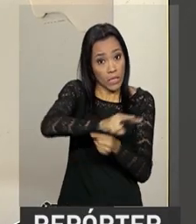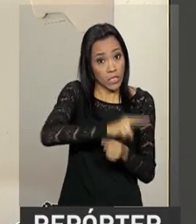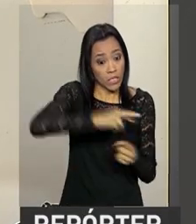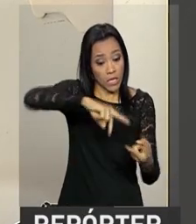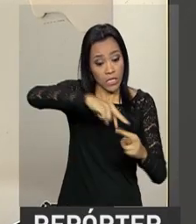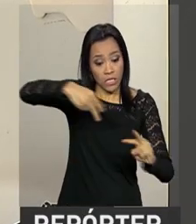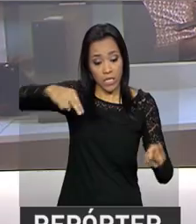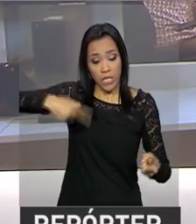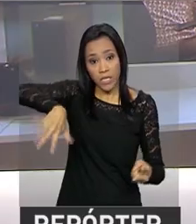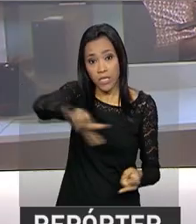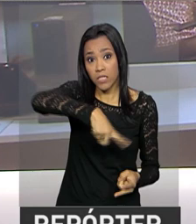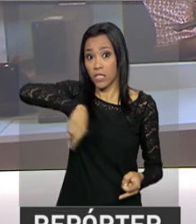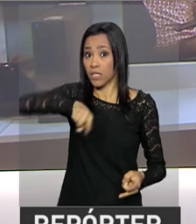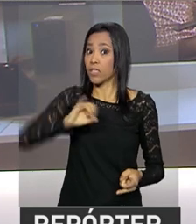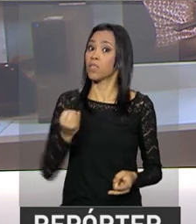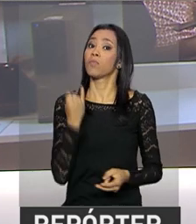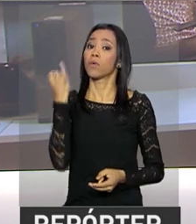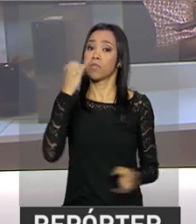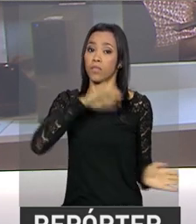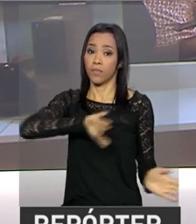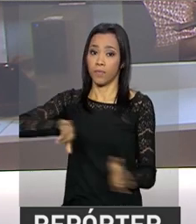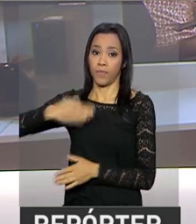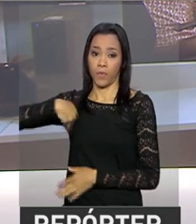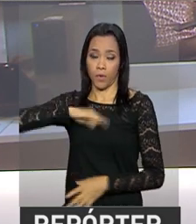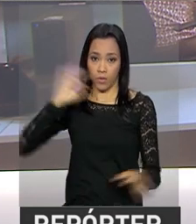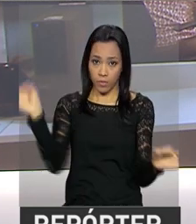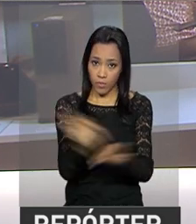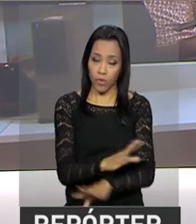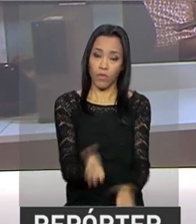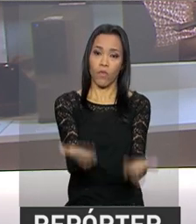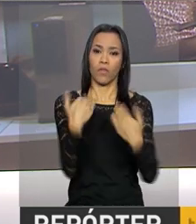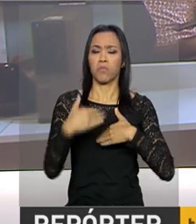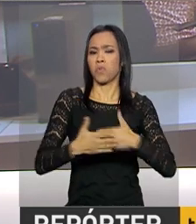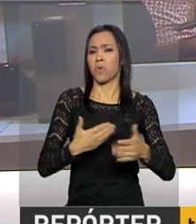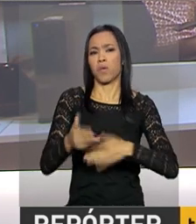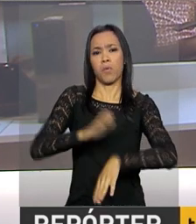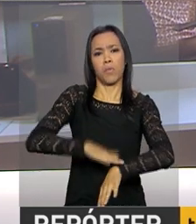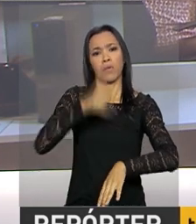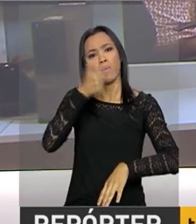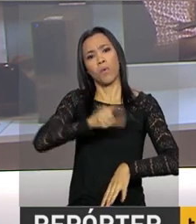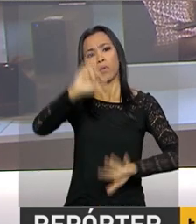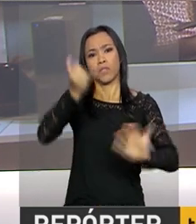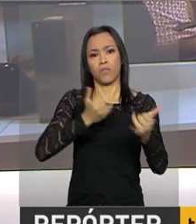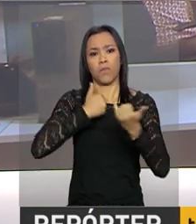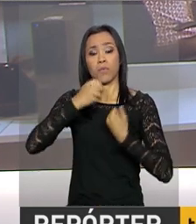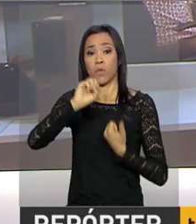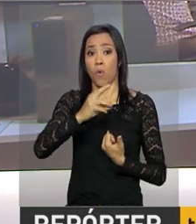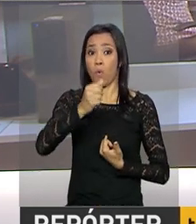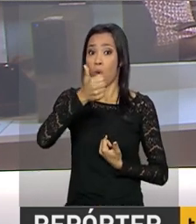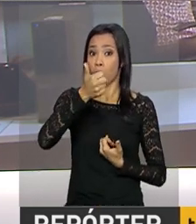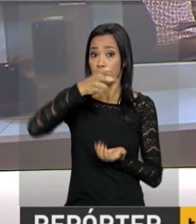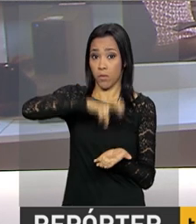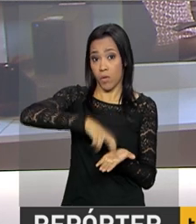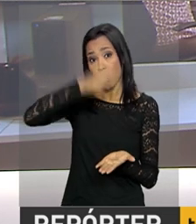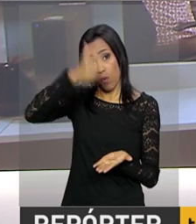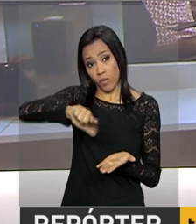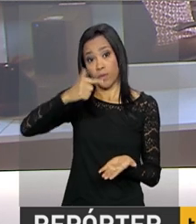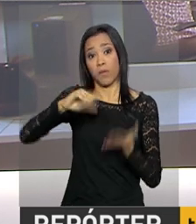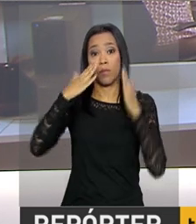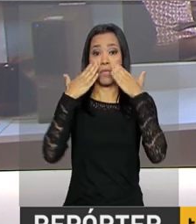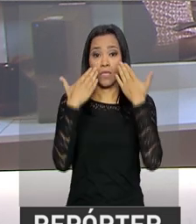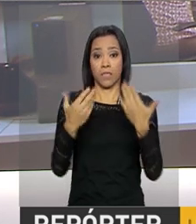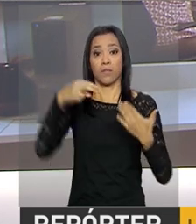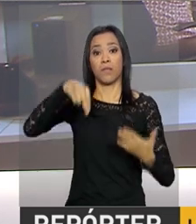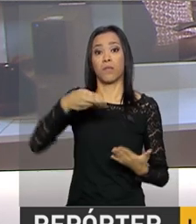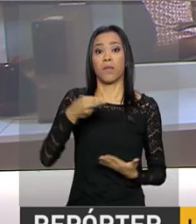muito importante. Nós ficamos por aqui. Voltamos a qualquer momento com outras informações ou às 11 horas da manhã na próxima edição do